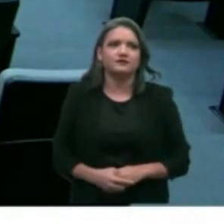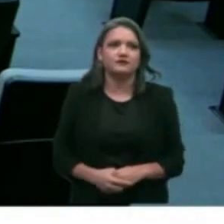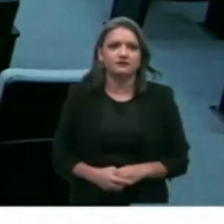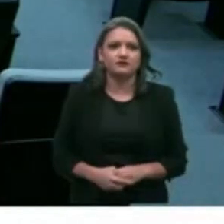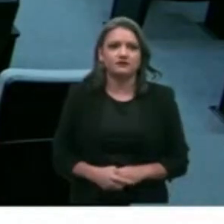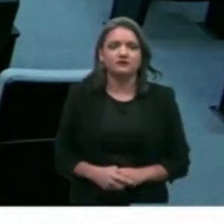apresentar os votos